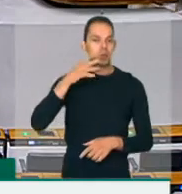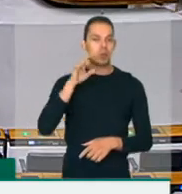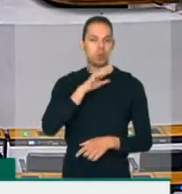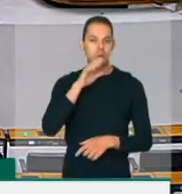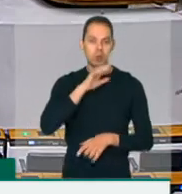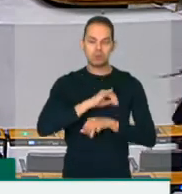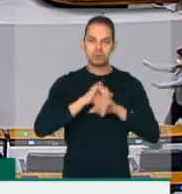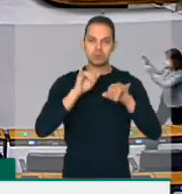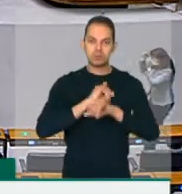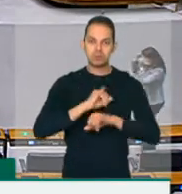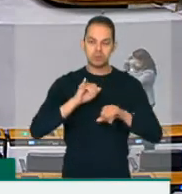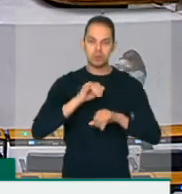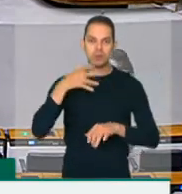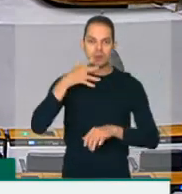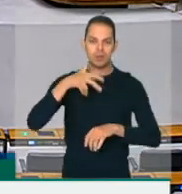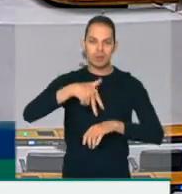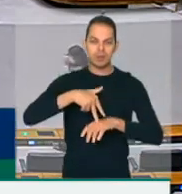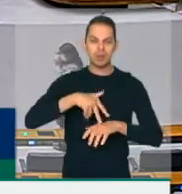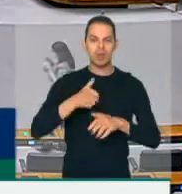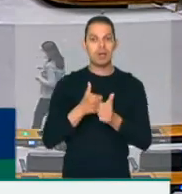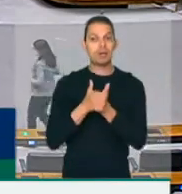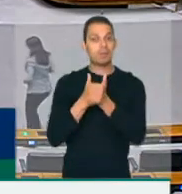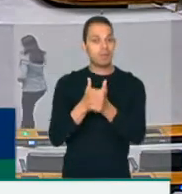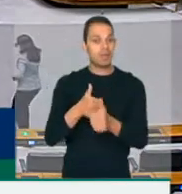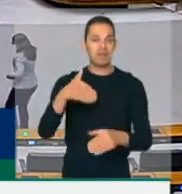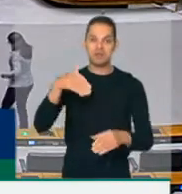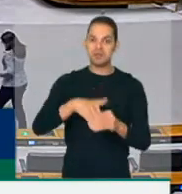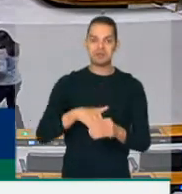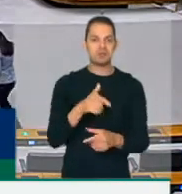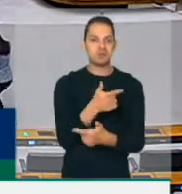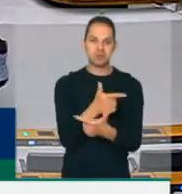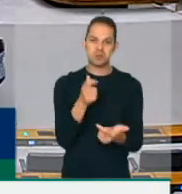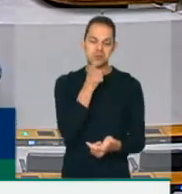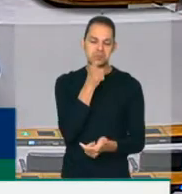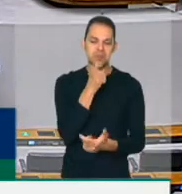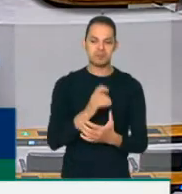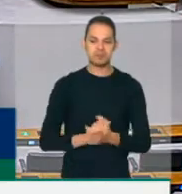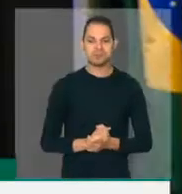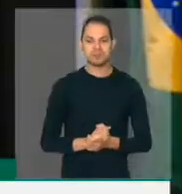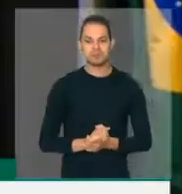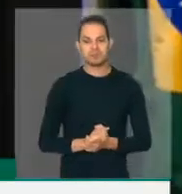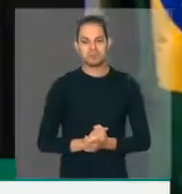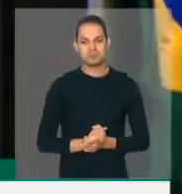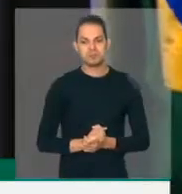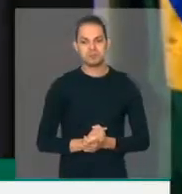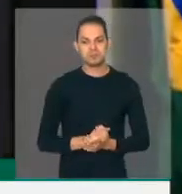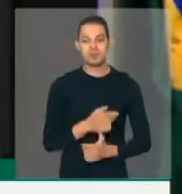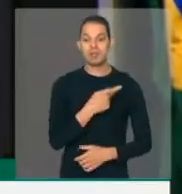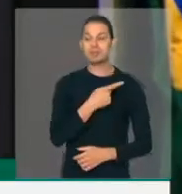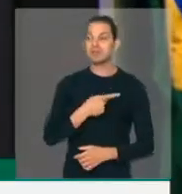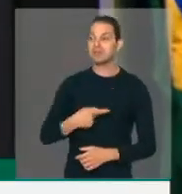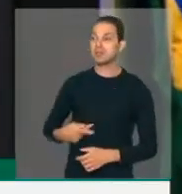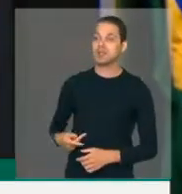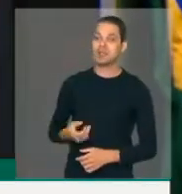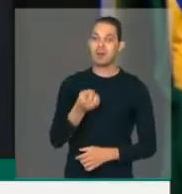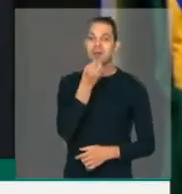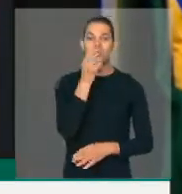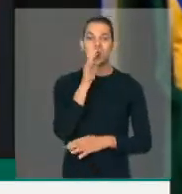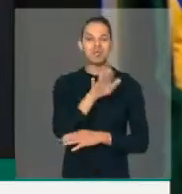deputados fazem seus discursos políticos. A gente acompanha, ainda não há votações para esse momento. Senhora Presidente, boa tarde a todos